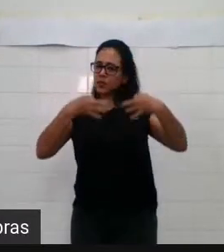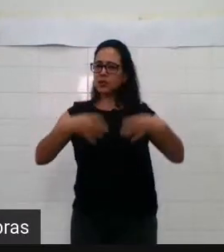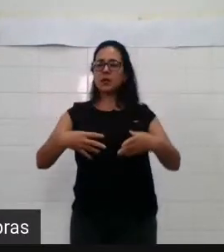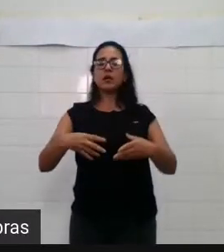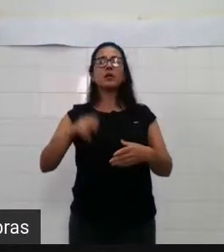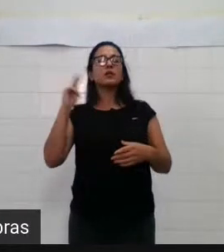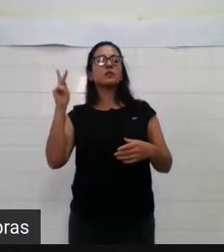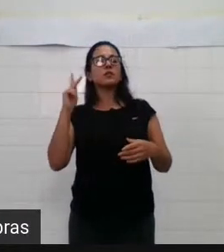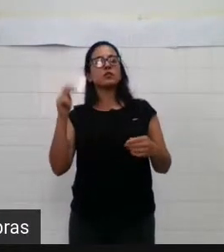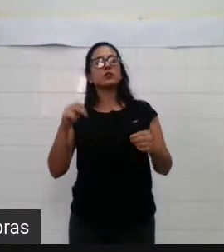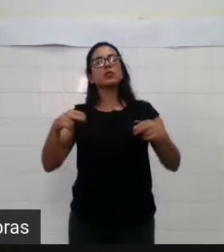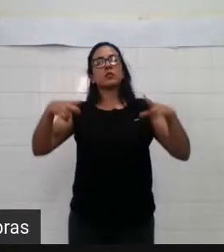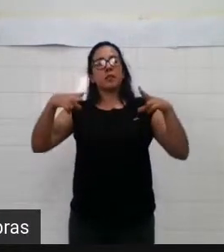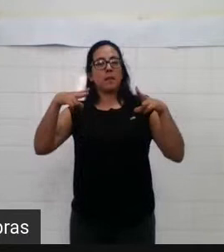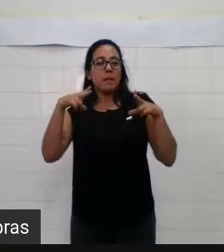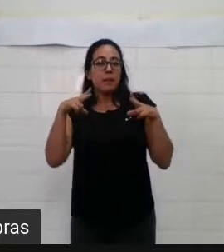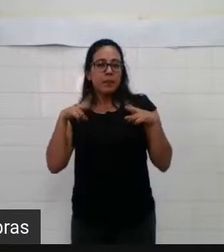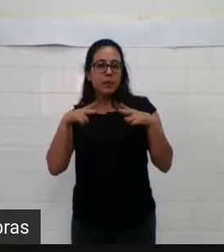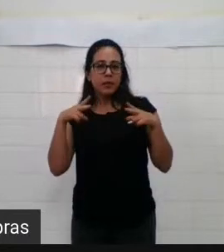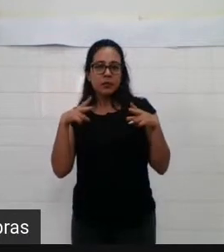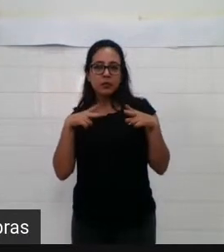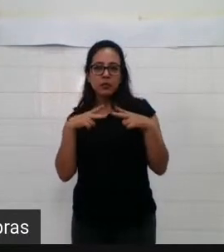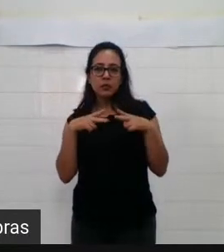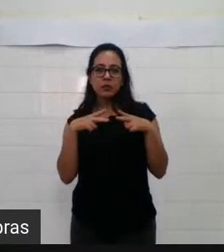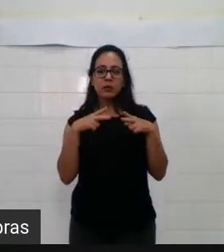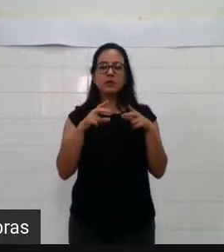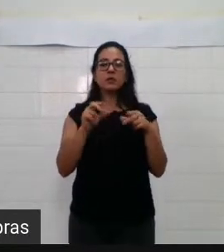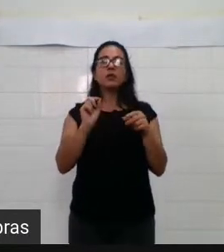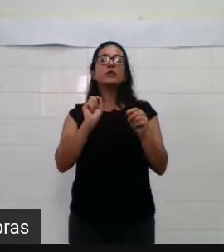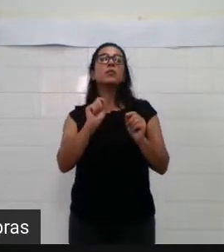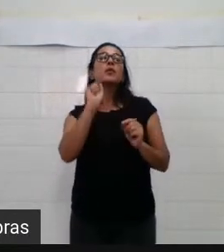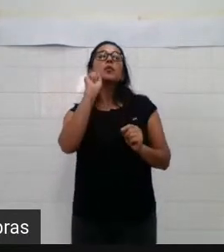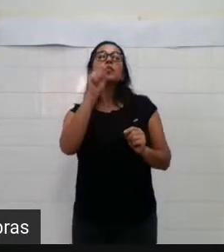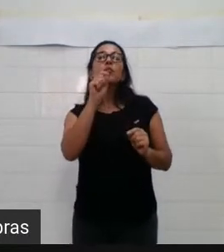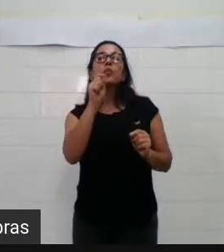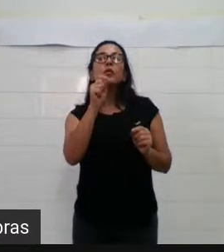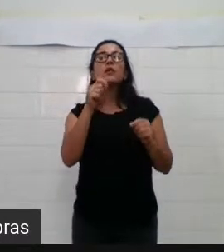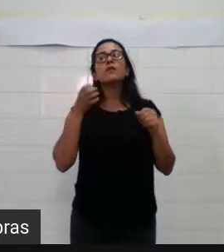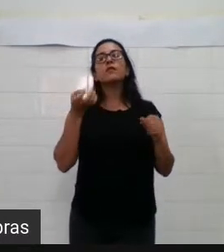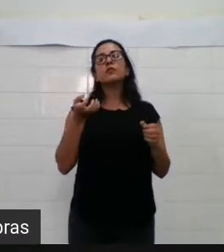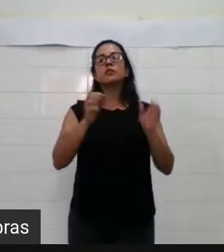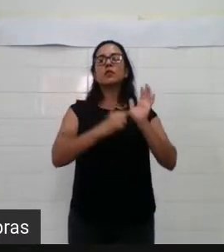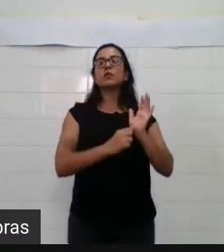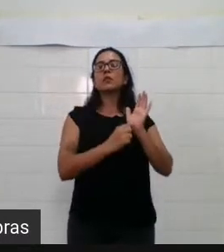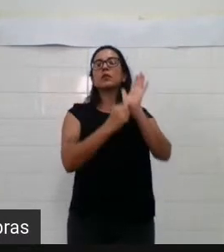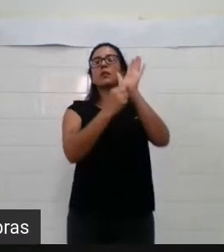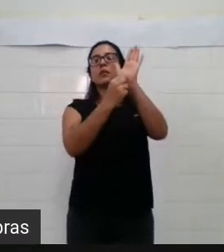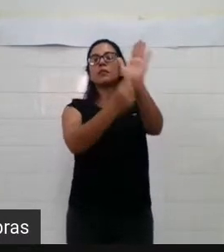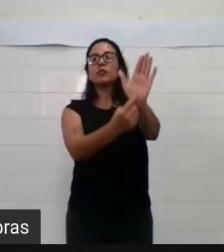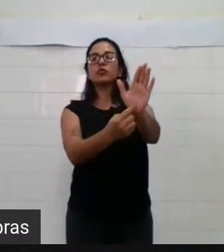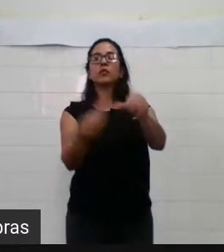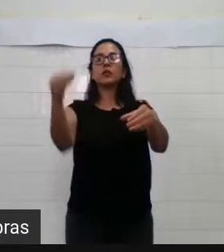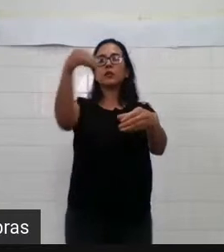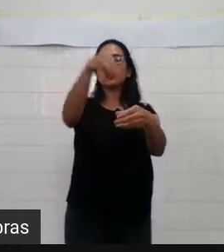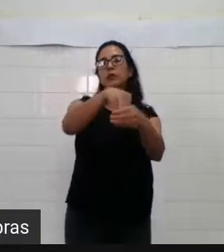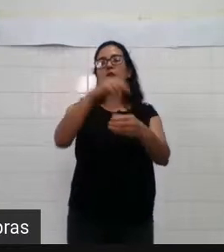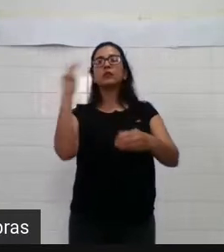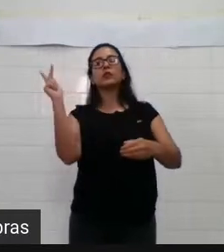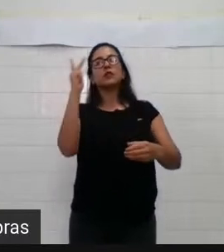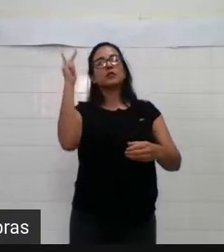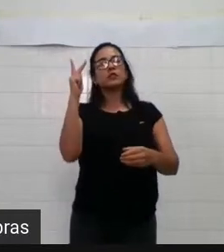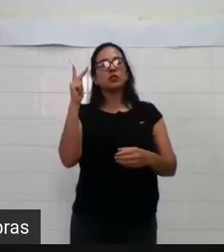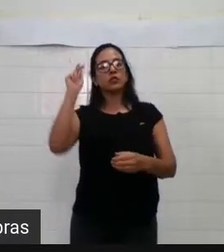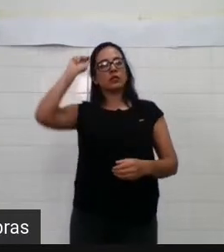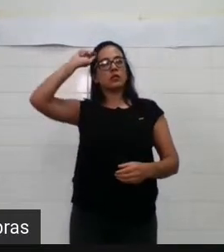você particularizar sobre o que será contado das histórias dos